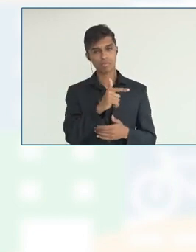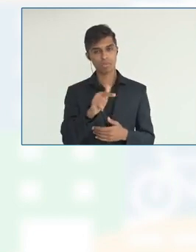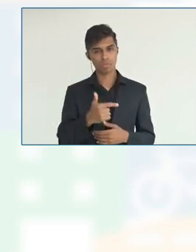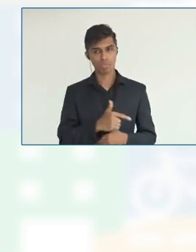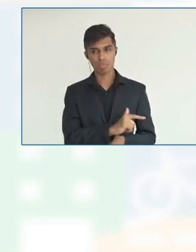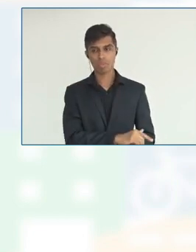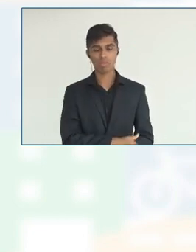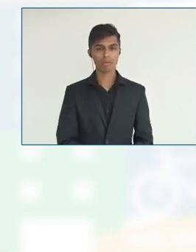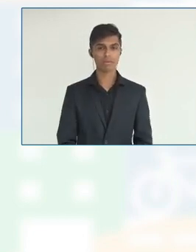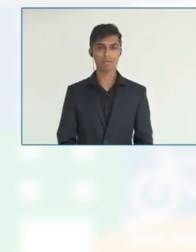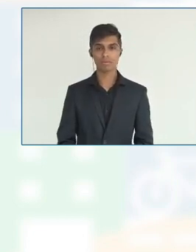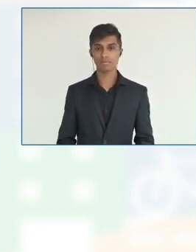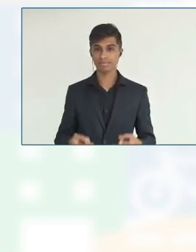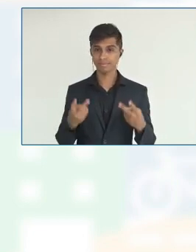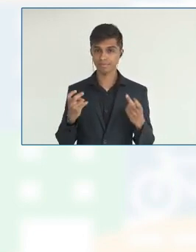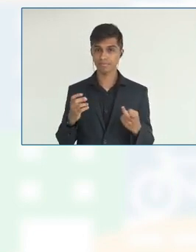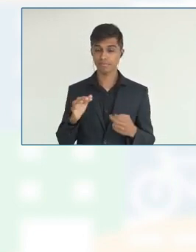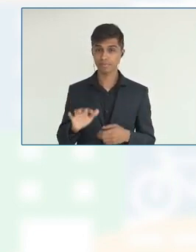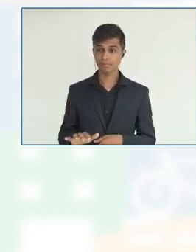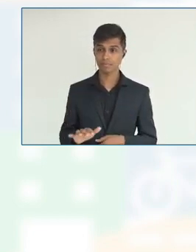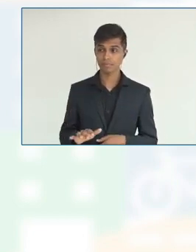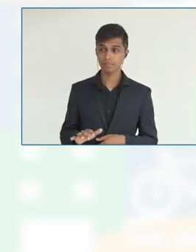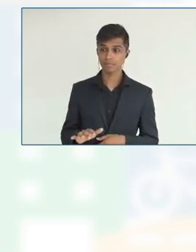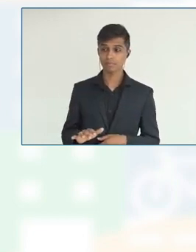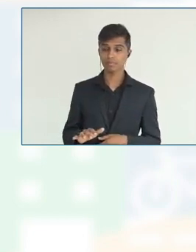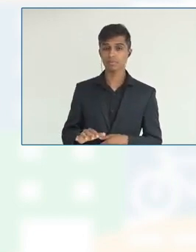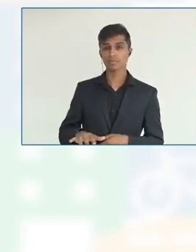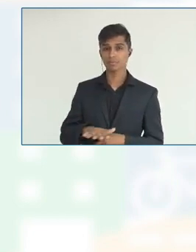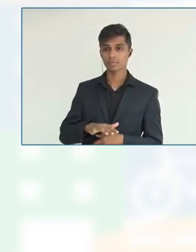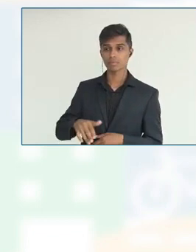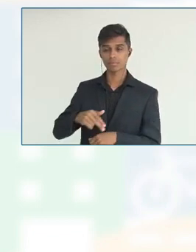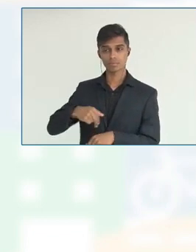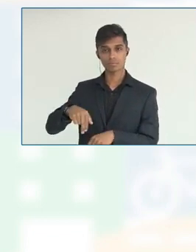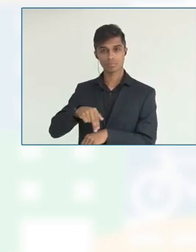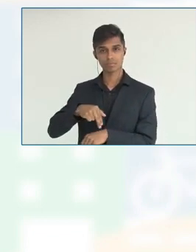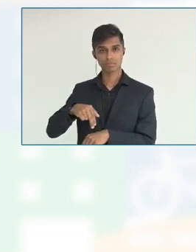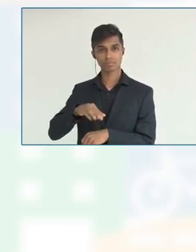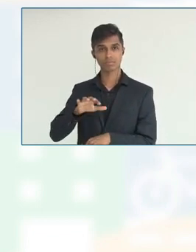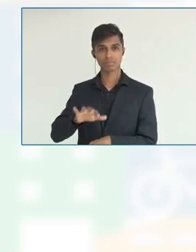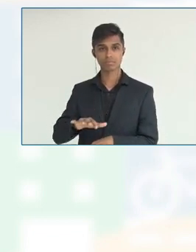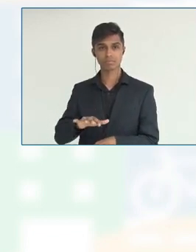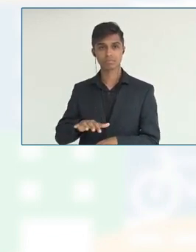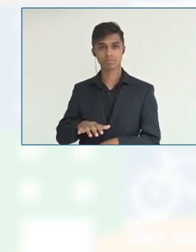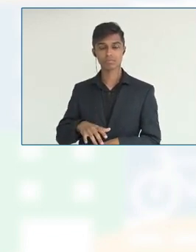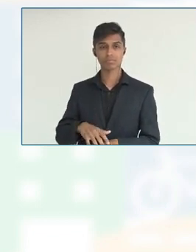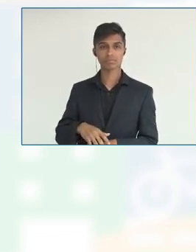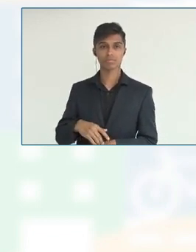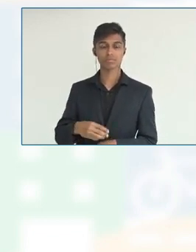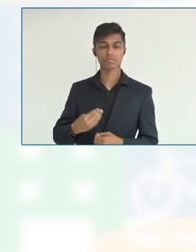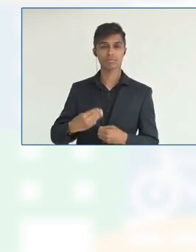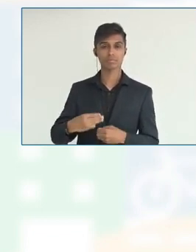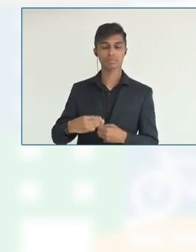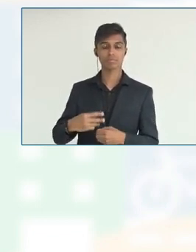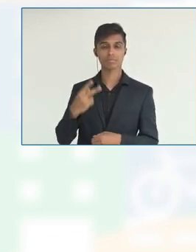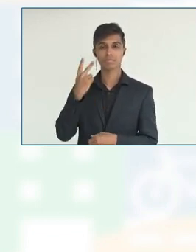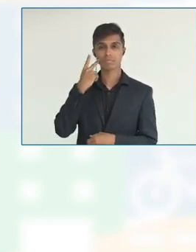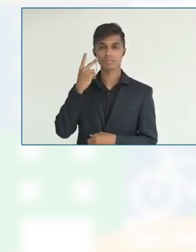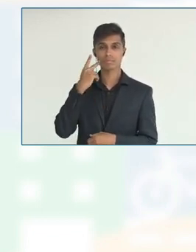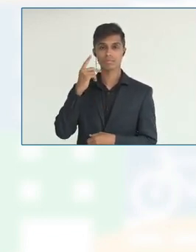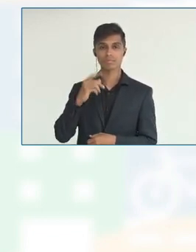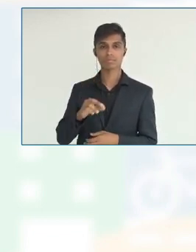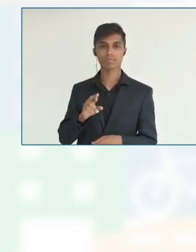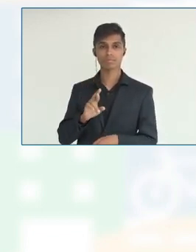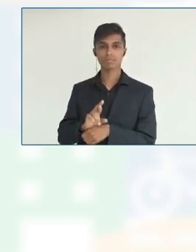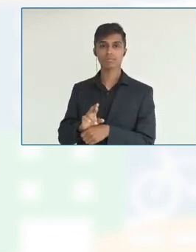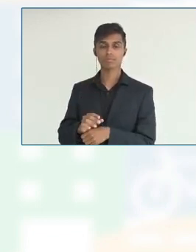Então, observem que no cenário nacional, né, o município de São Paulo